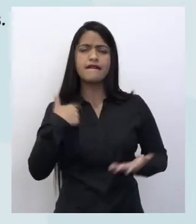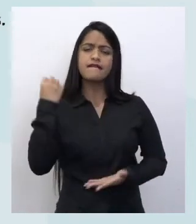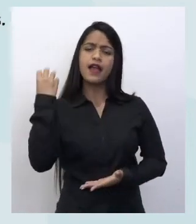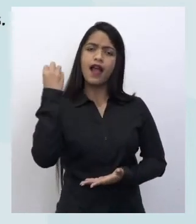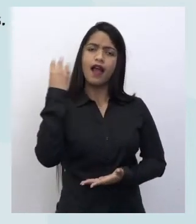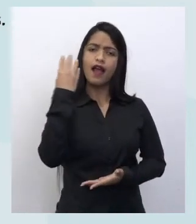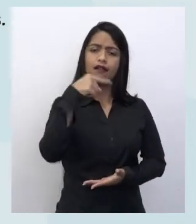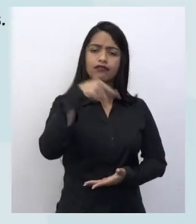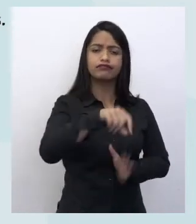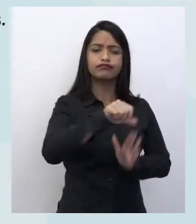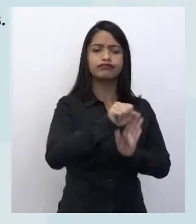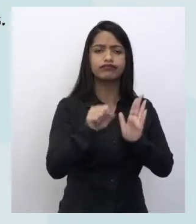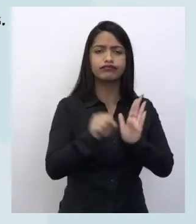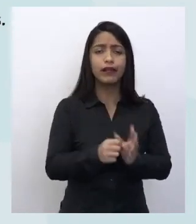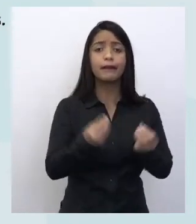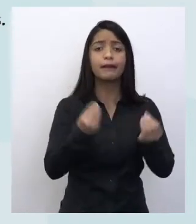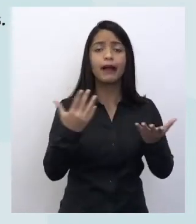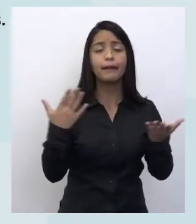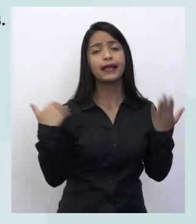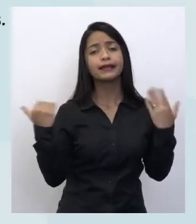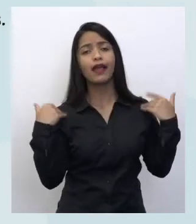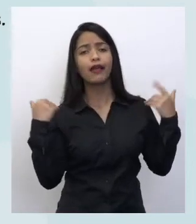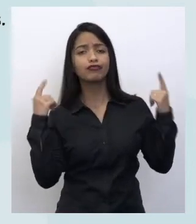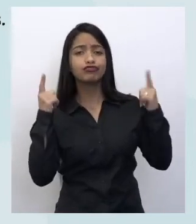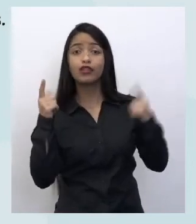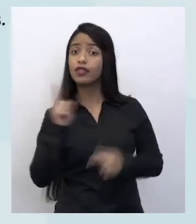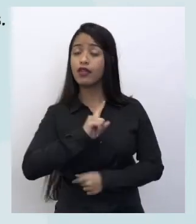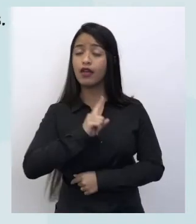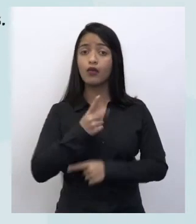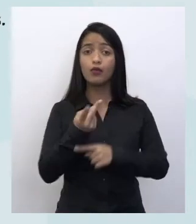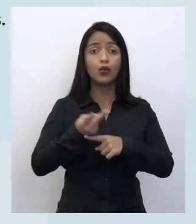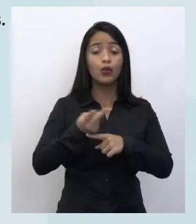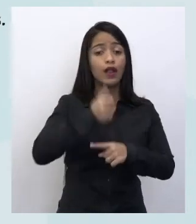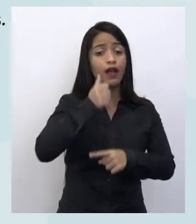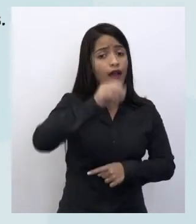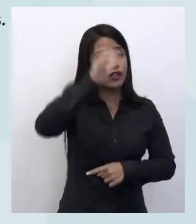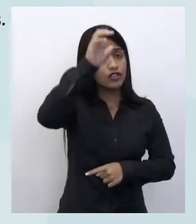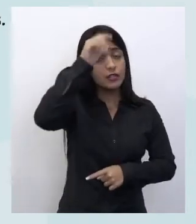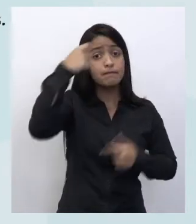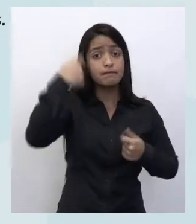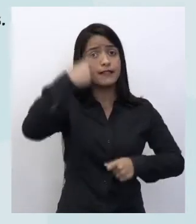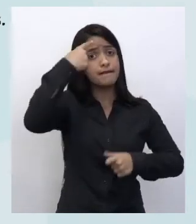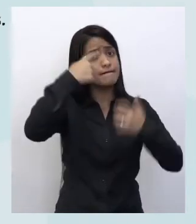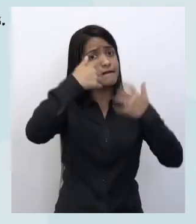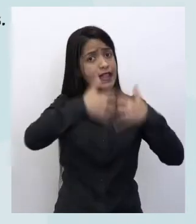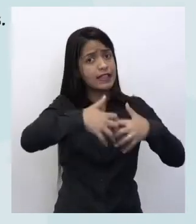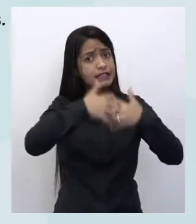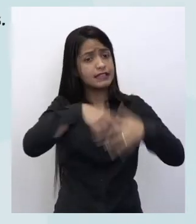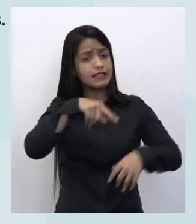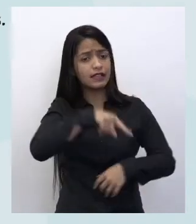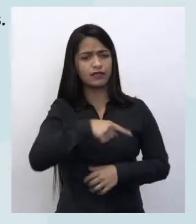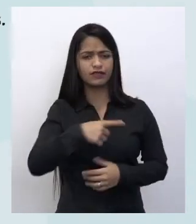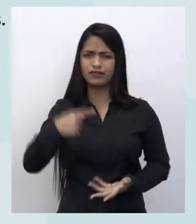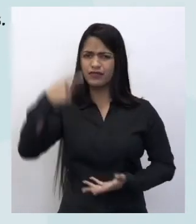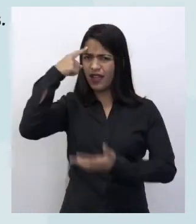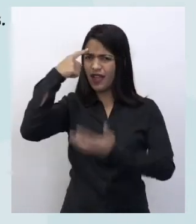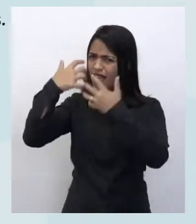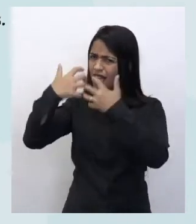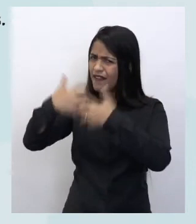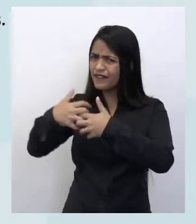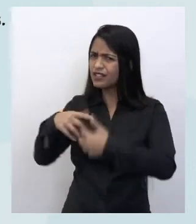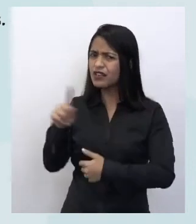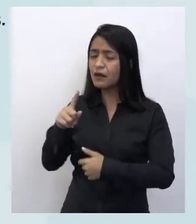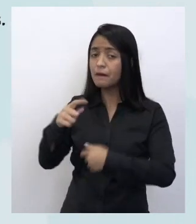para aventurar, sim para procurar tia Anastácia. Temos de refletir nisso. De refletir, não. Temos de indagar,